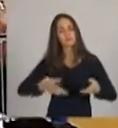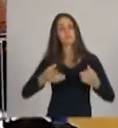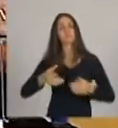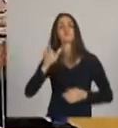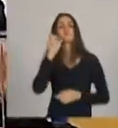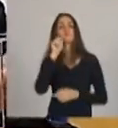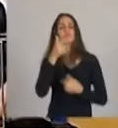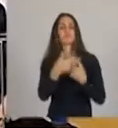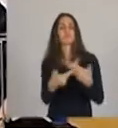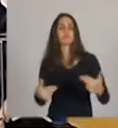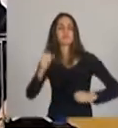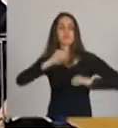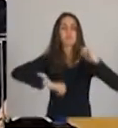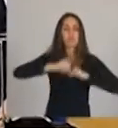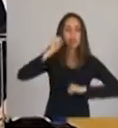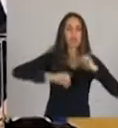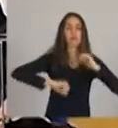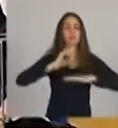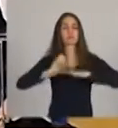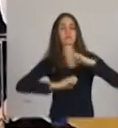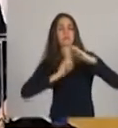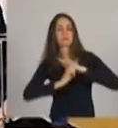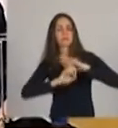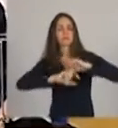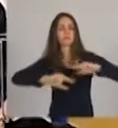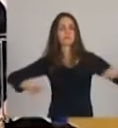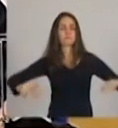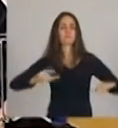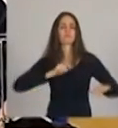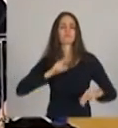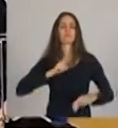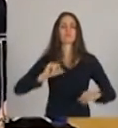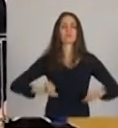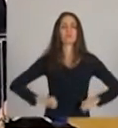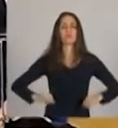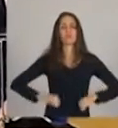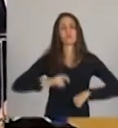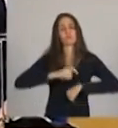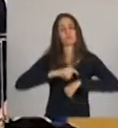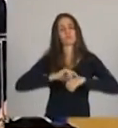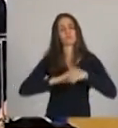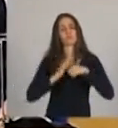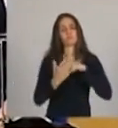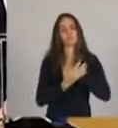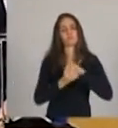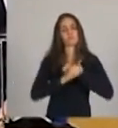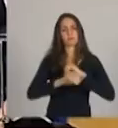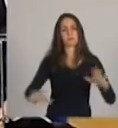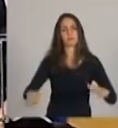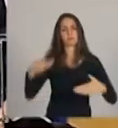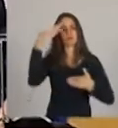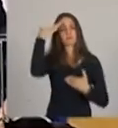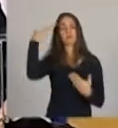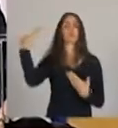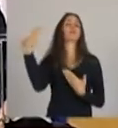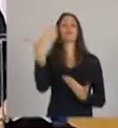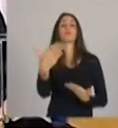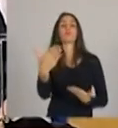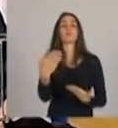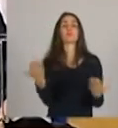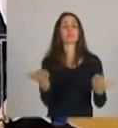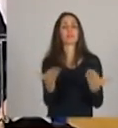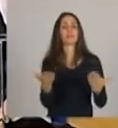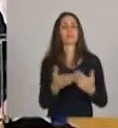dos fortemente impactados pela crise na pandemia. Muito obrigado a todos. Nossas